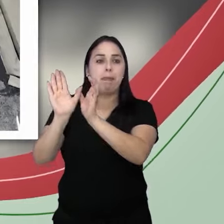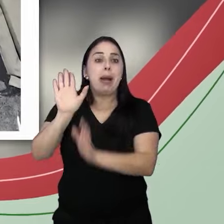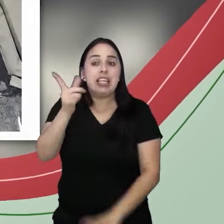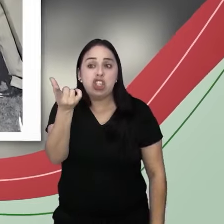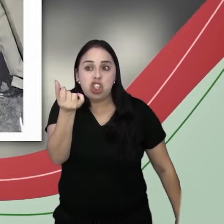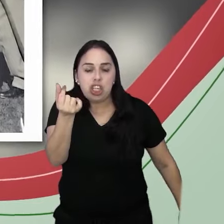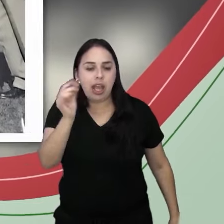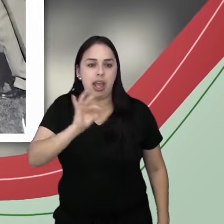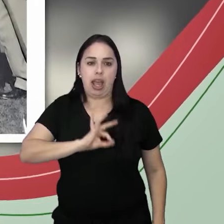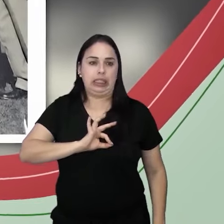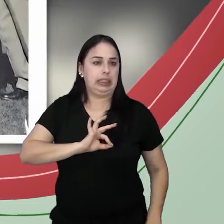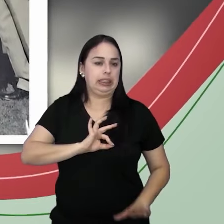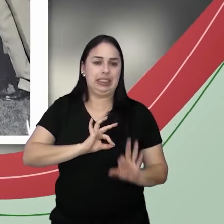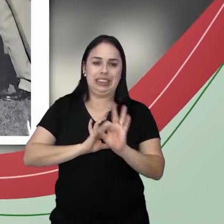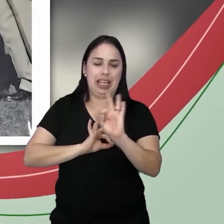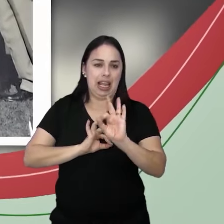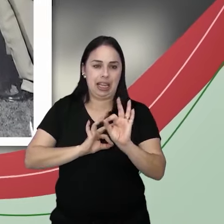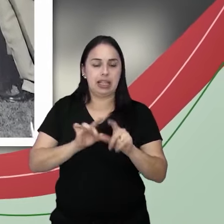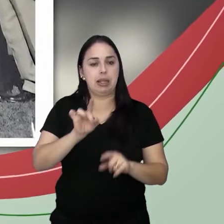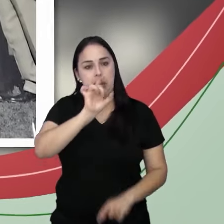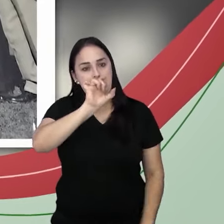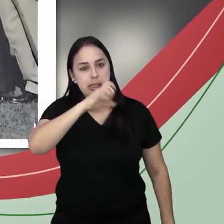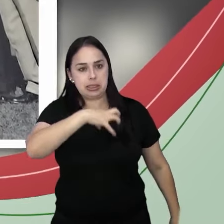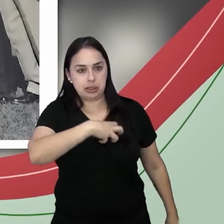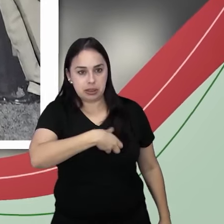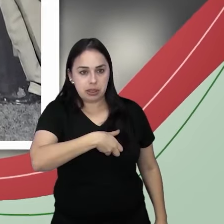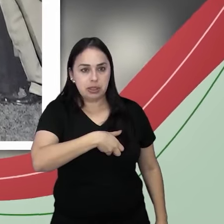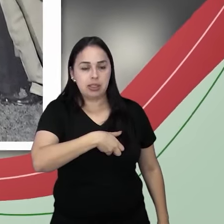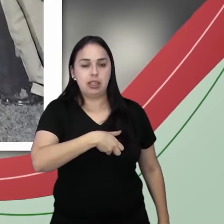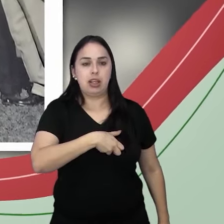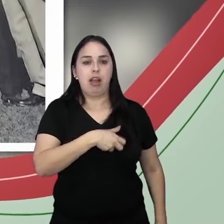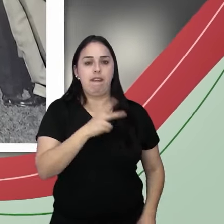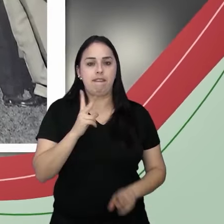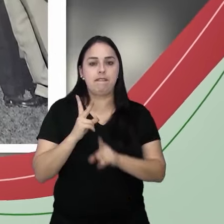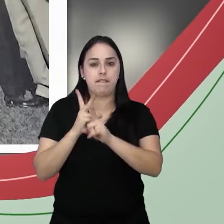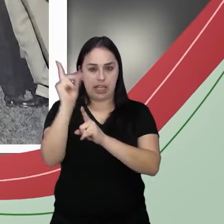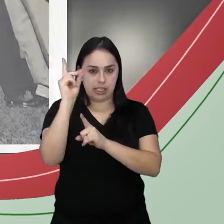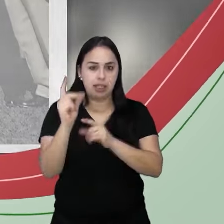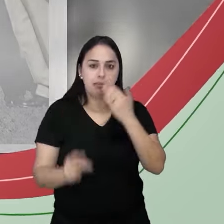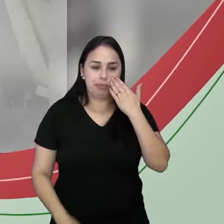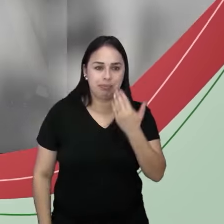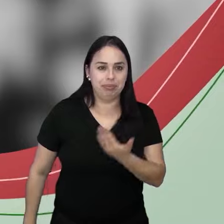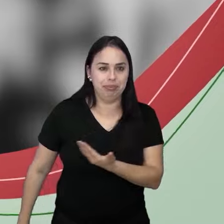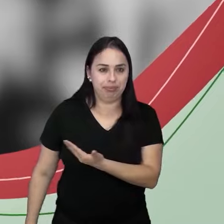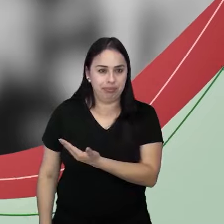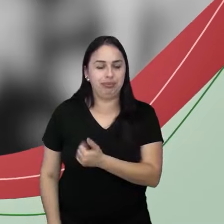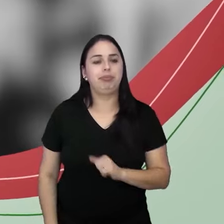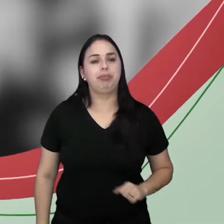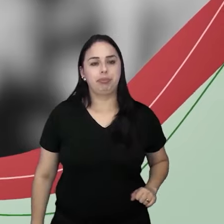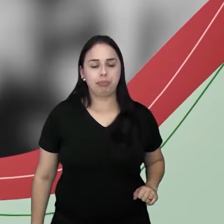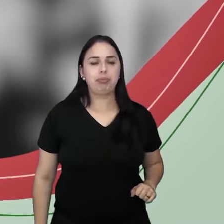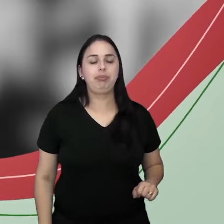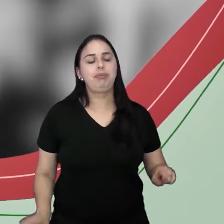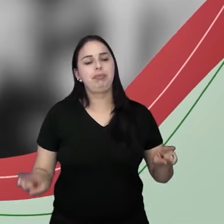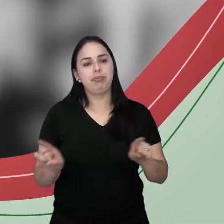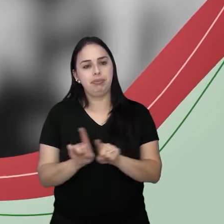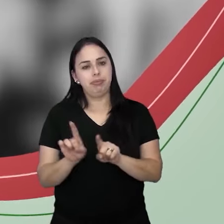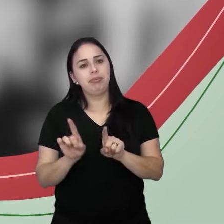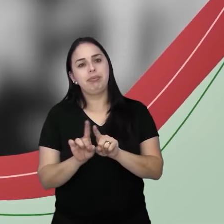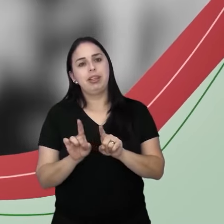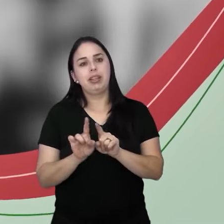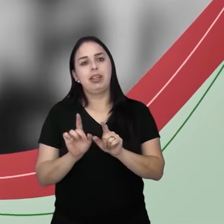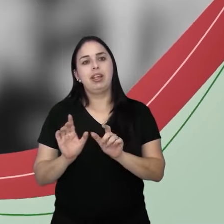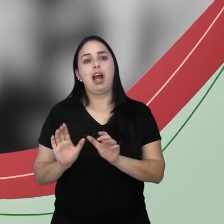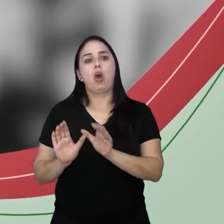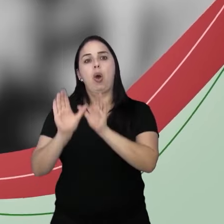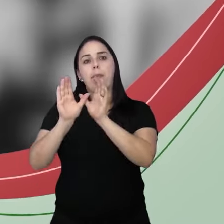ganhei dinheiro com esporte, não. E foi pelo São José. No São José, fomos campeão da terceira. E eu cheguei a jogar também